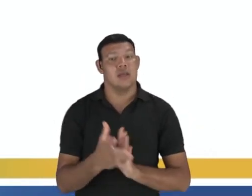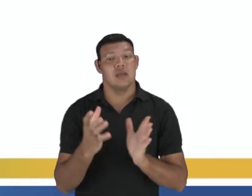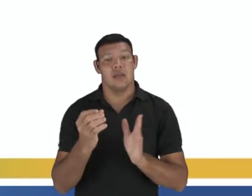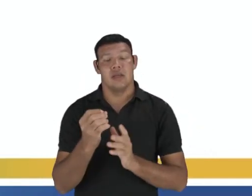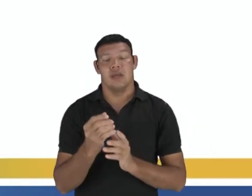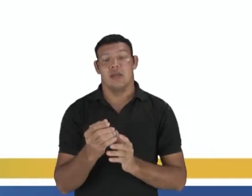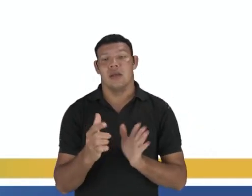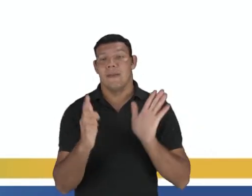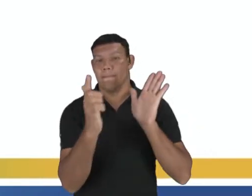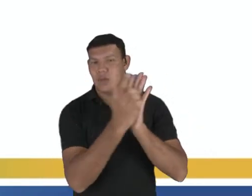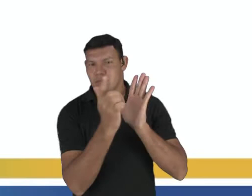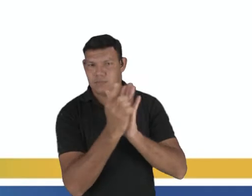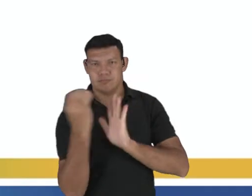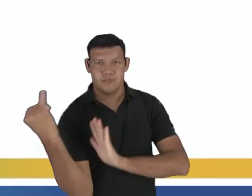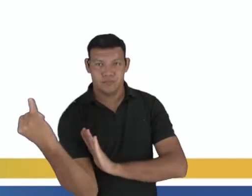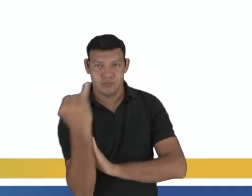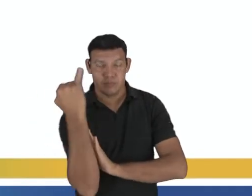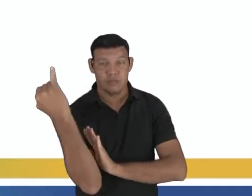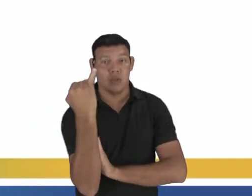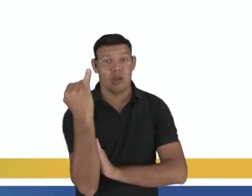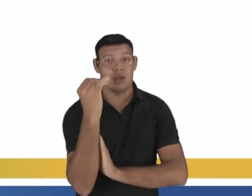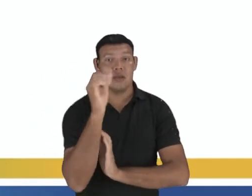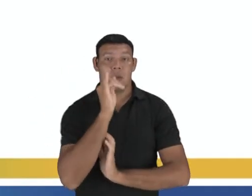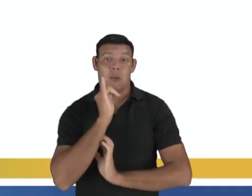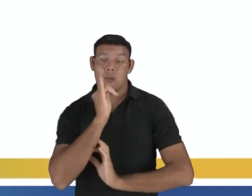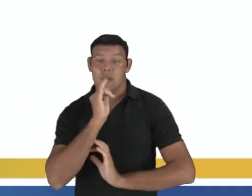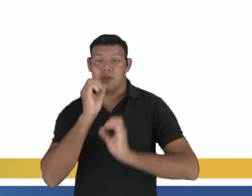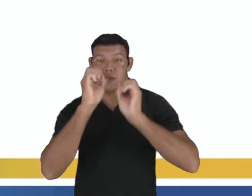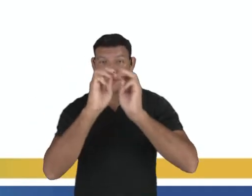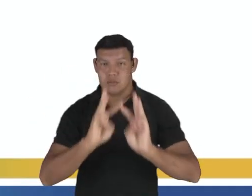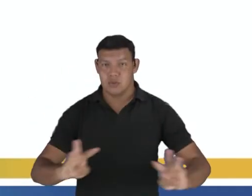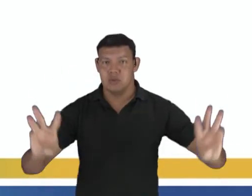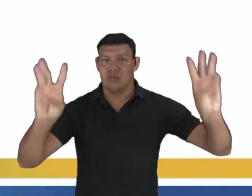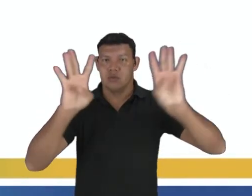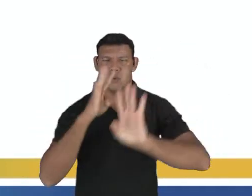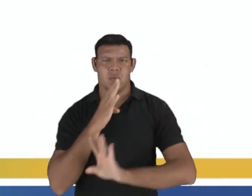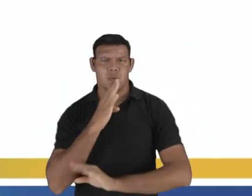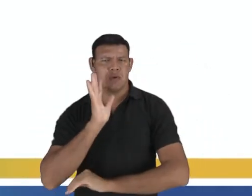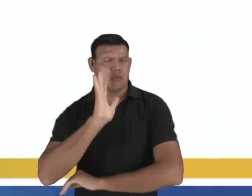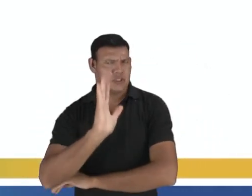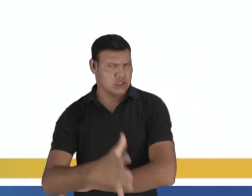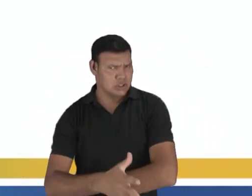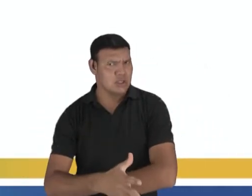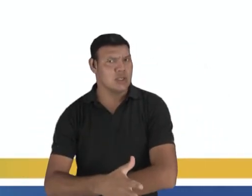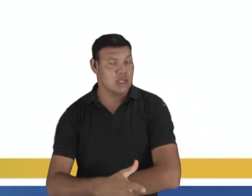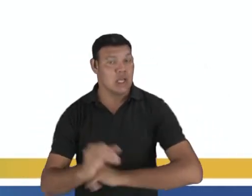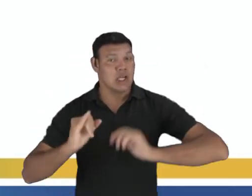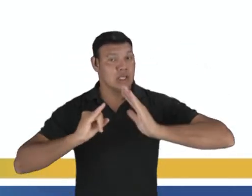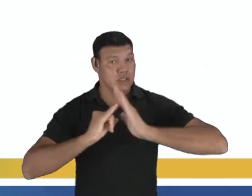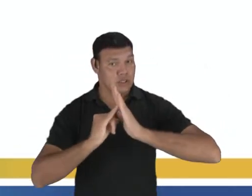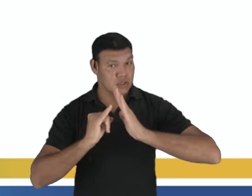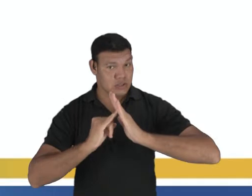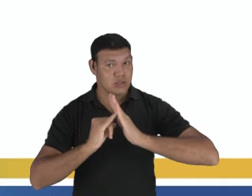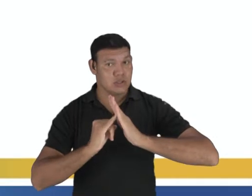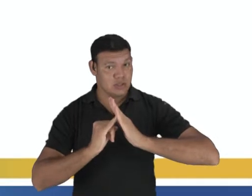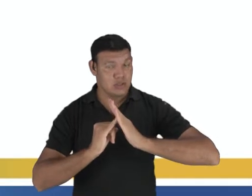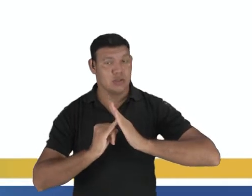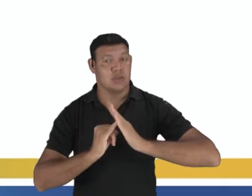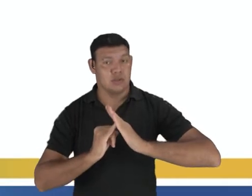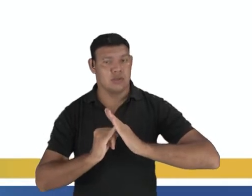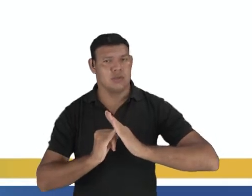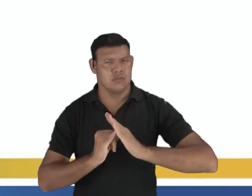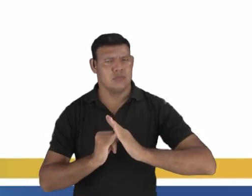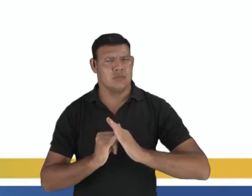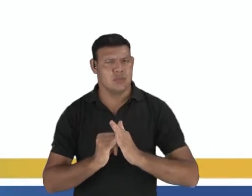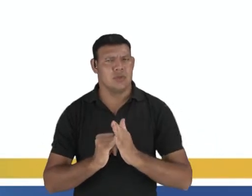Nações Unidas, que é uma das que nós mais conhecemos pelo fato de ser uma das organizações que tem